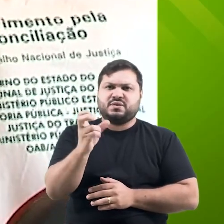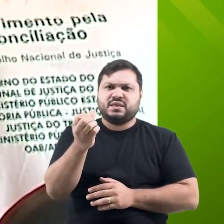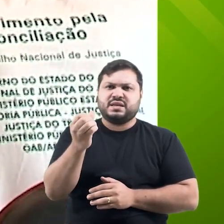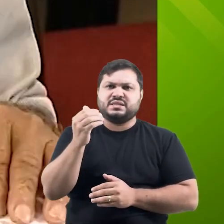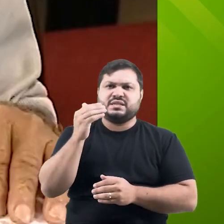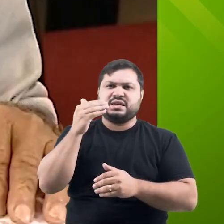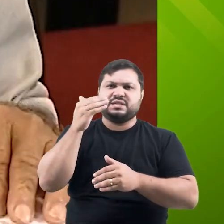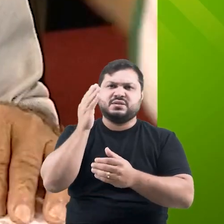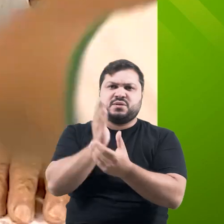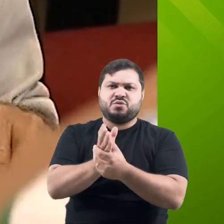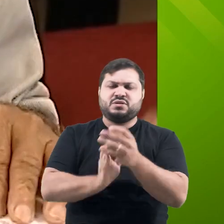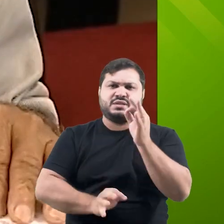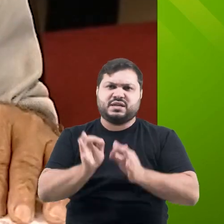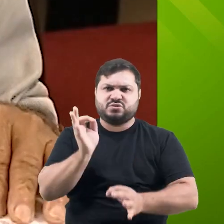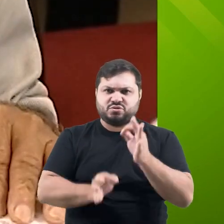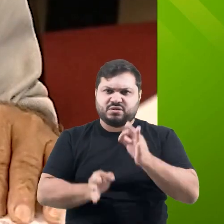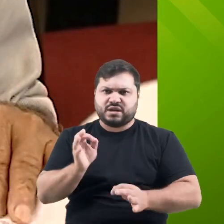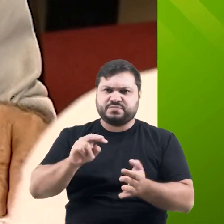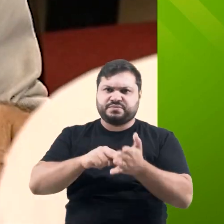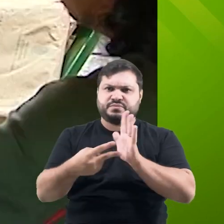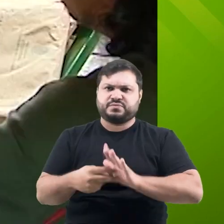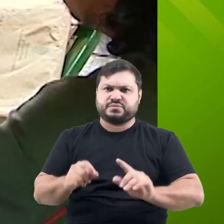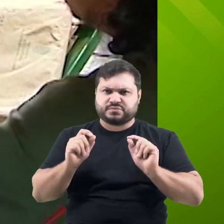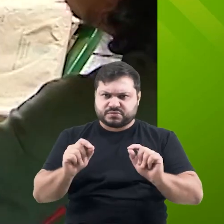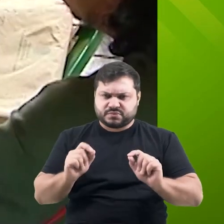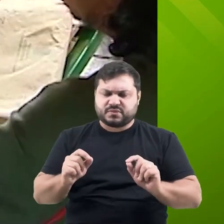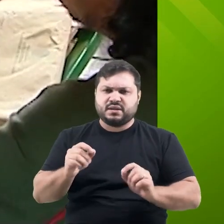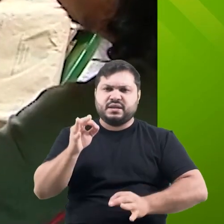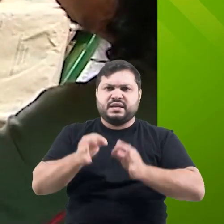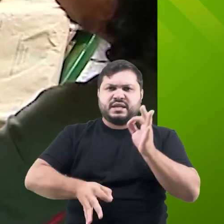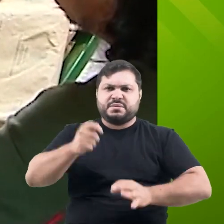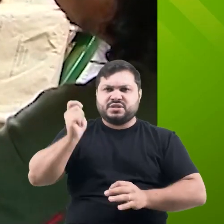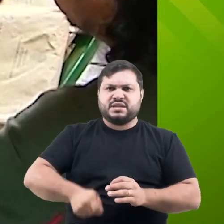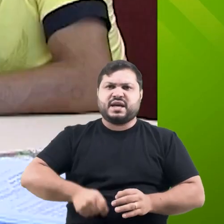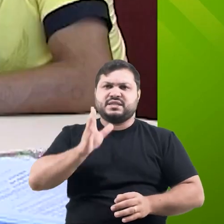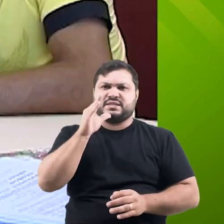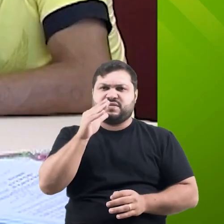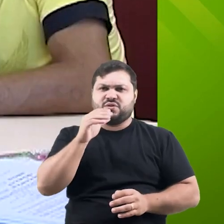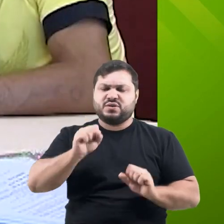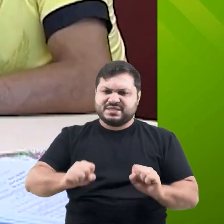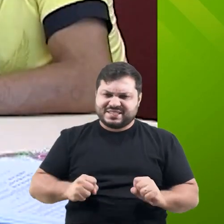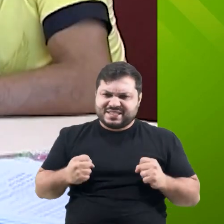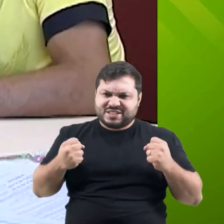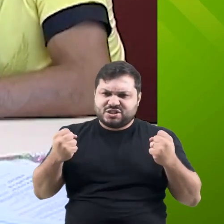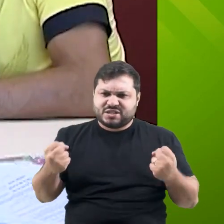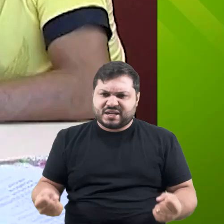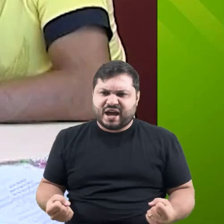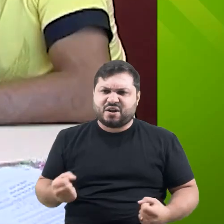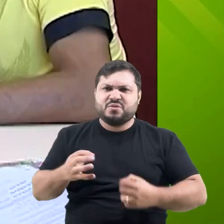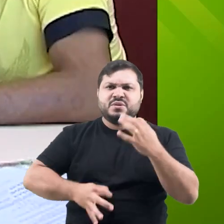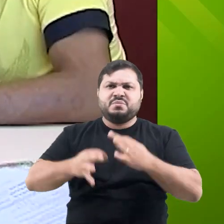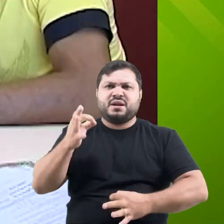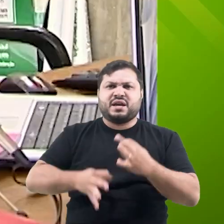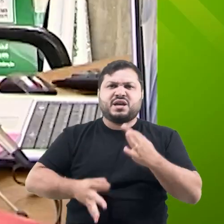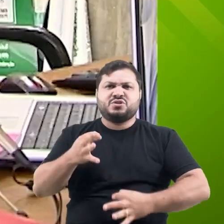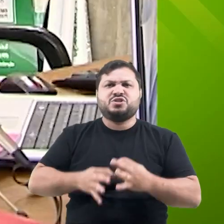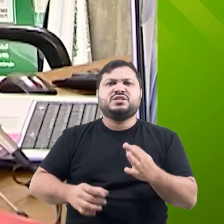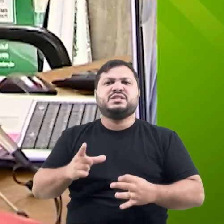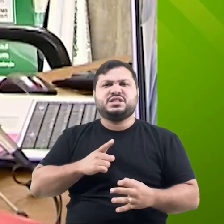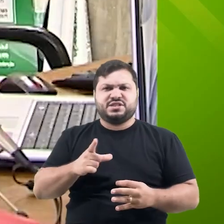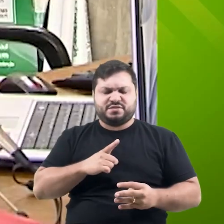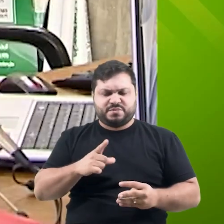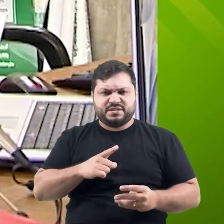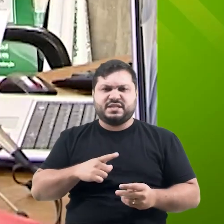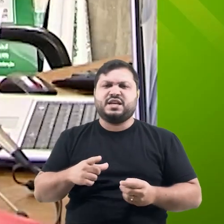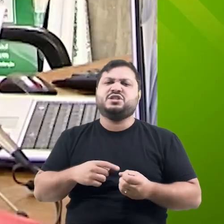5.406.256 processos julgados. Isso mostra que magistrados e servidores se dedicaram para que a justiça estivesse